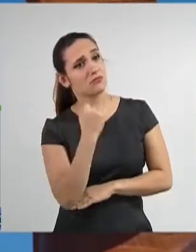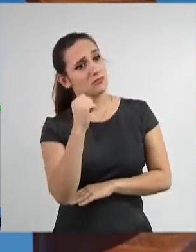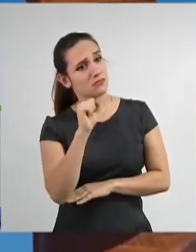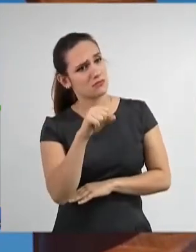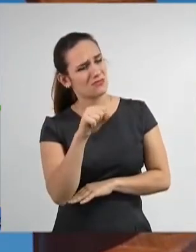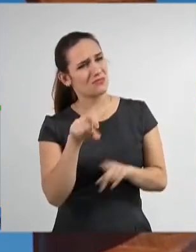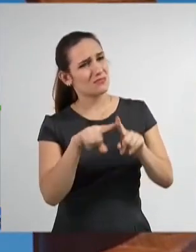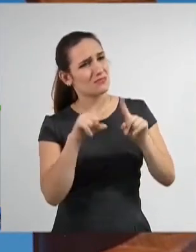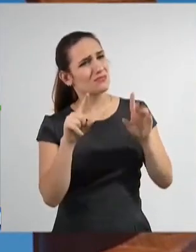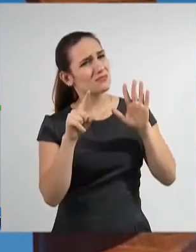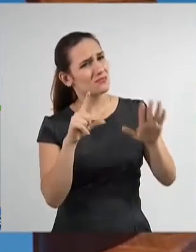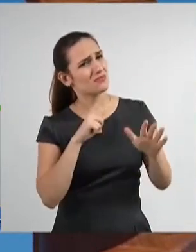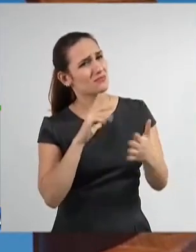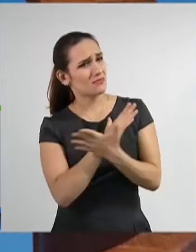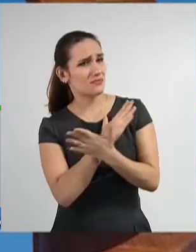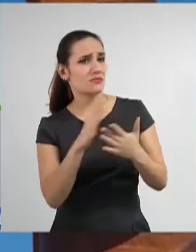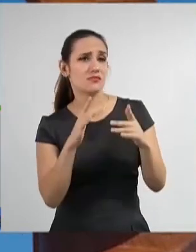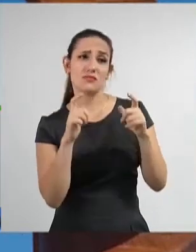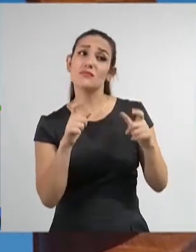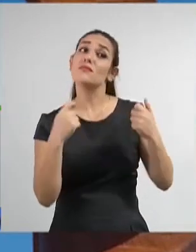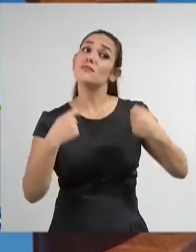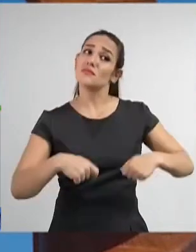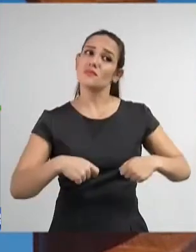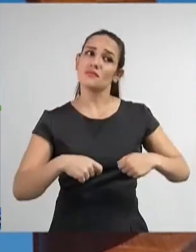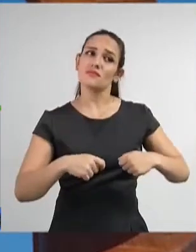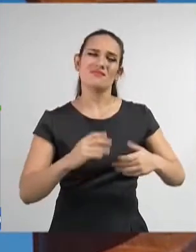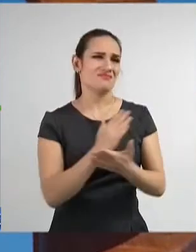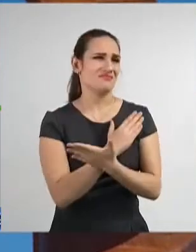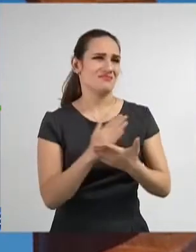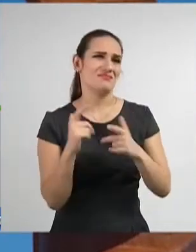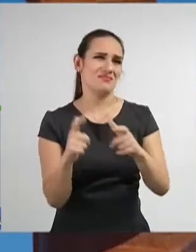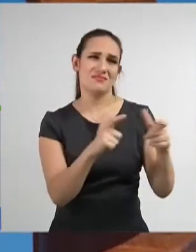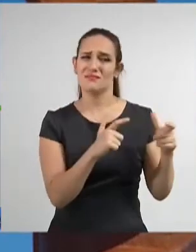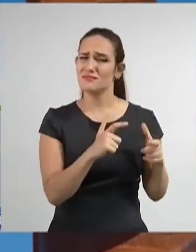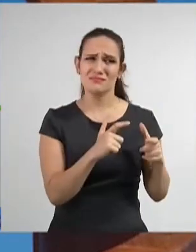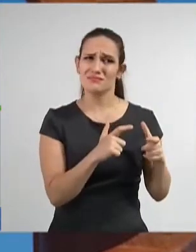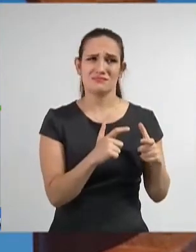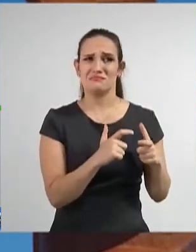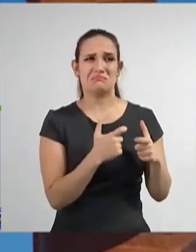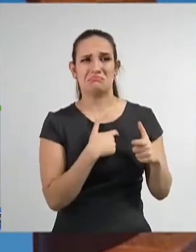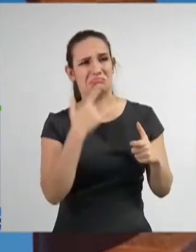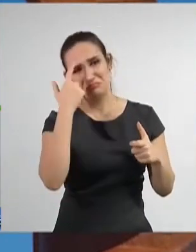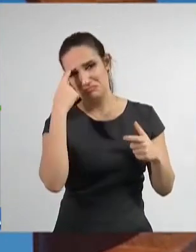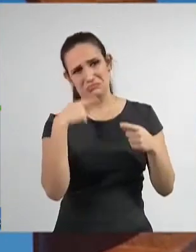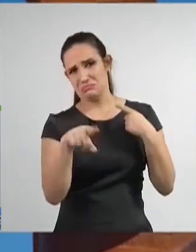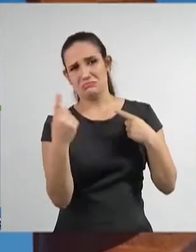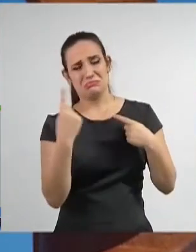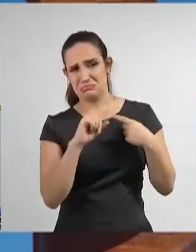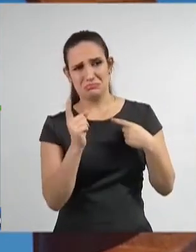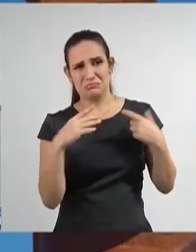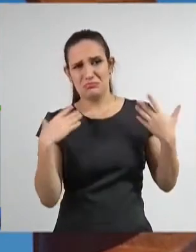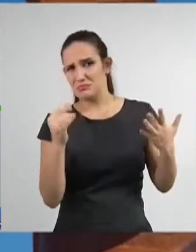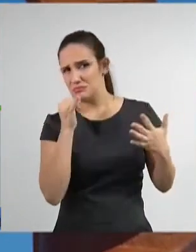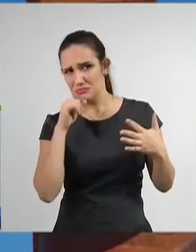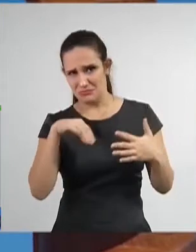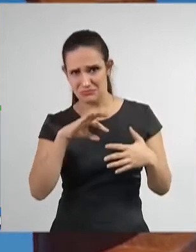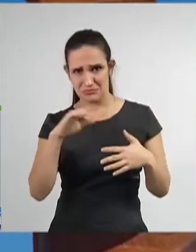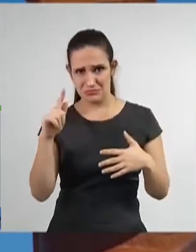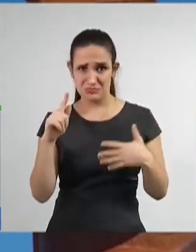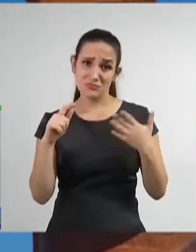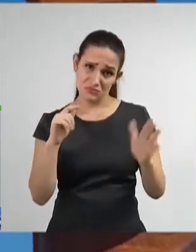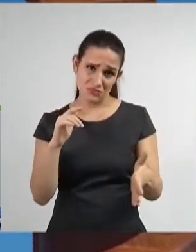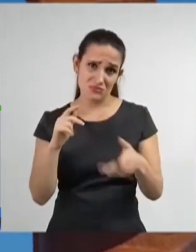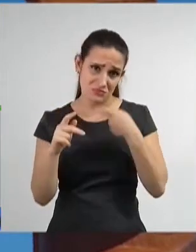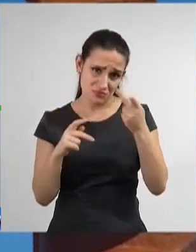naqueles locais que a gente sabe que há essa necessidade. Mas alguns lugares que vejo, aqui em Campo Grande, por exemplo, como